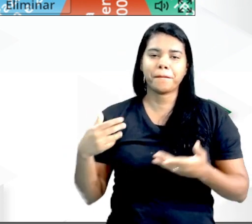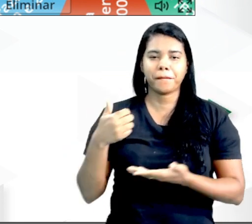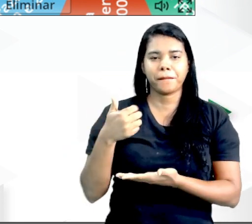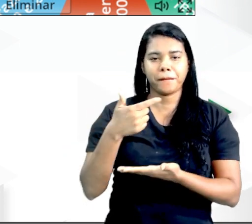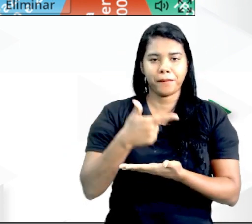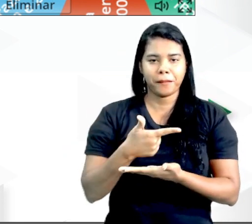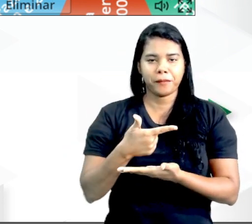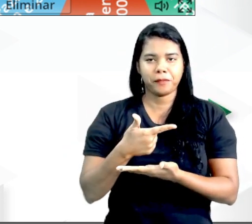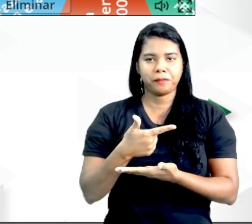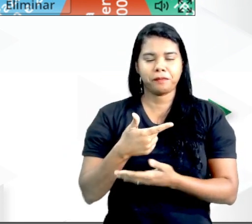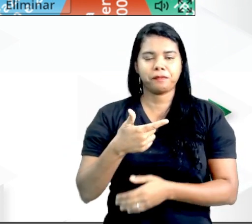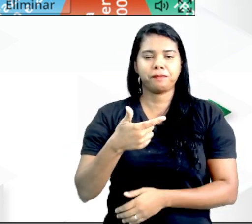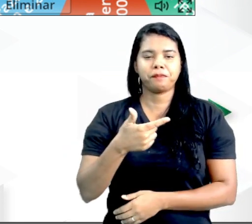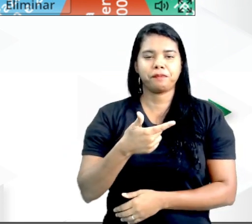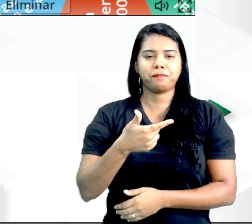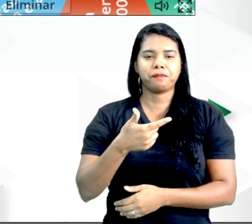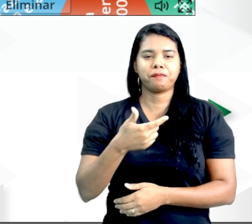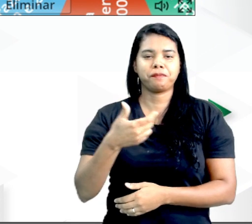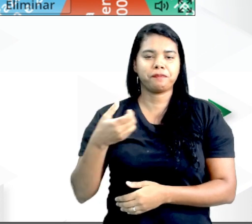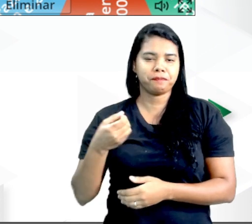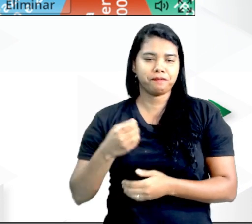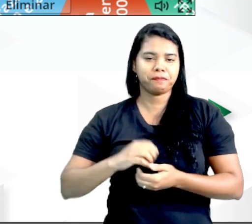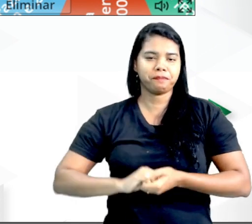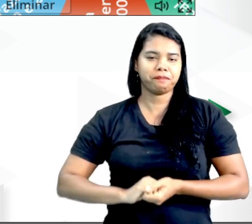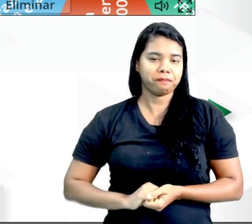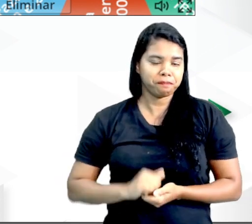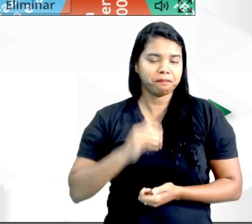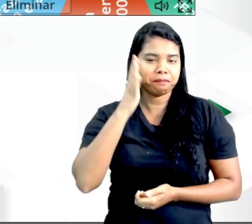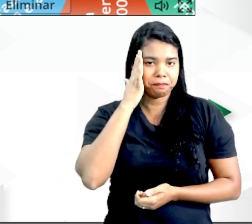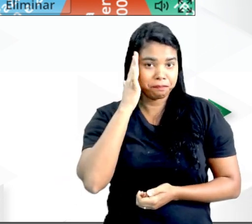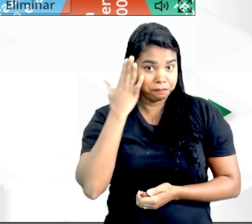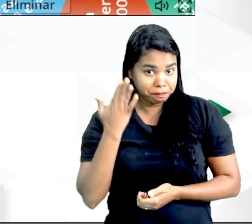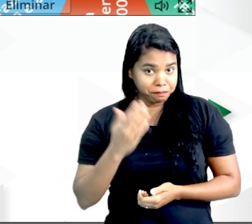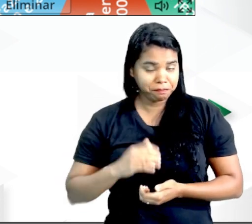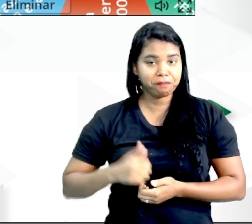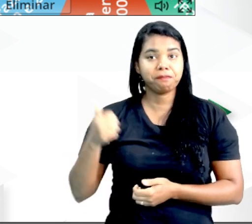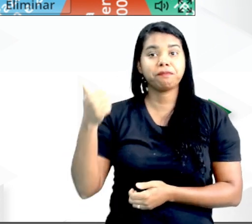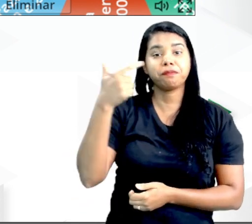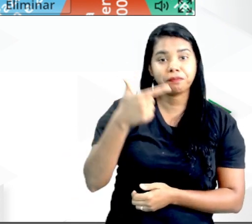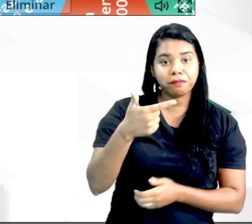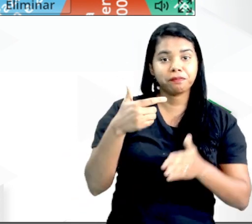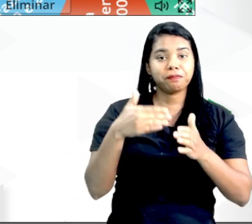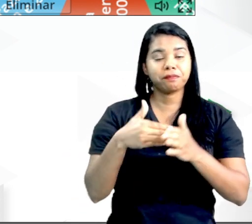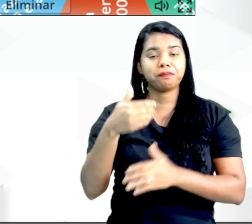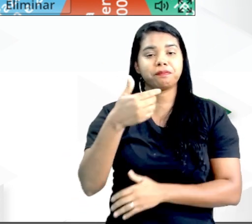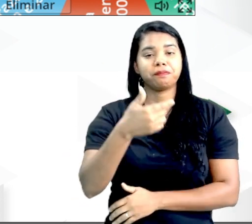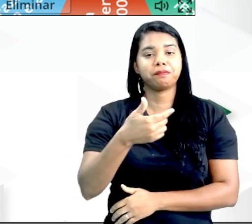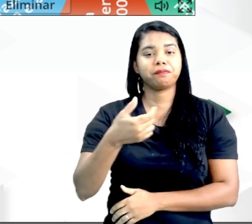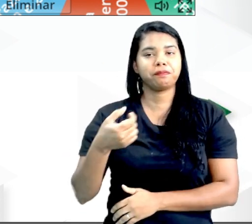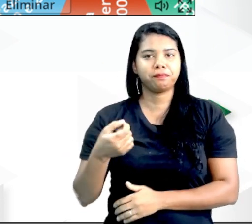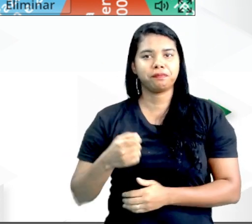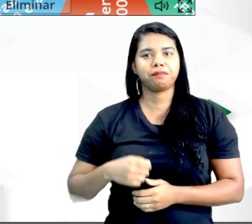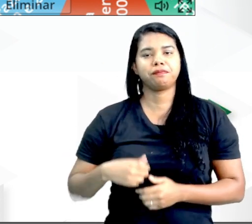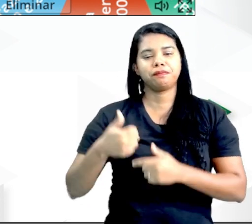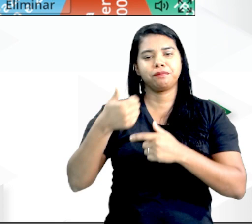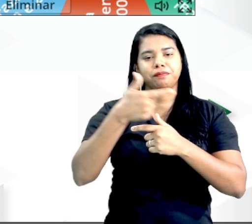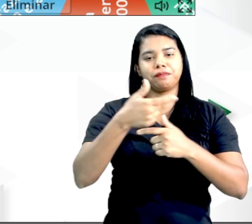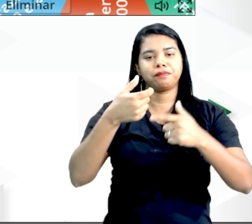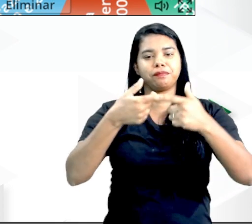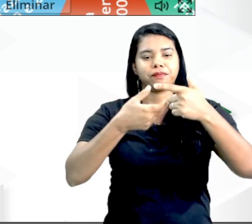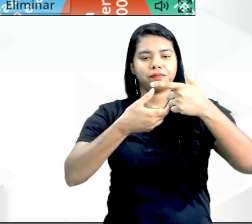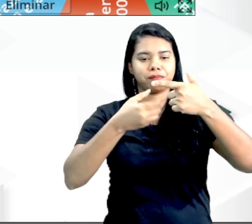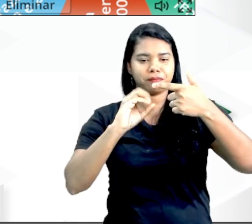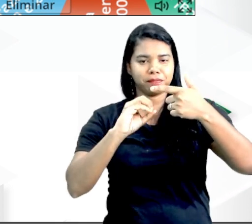e 20. Então, a ordem é de 12 para 20. Deu para entender? Tá claro para você? Vem comigo,